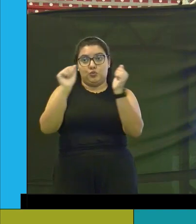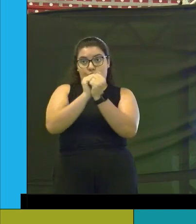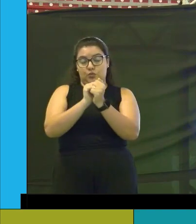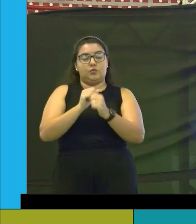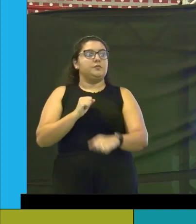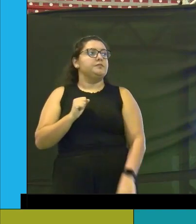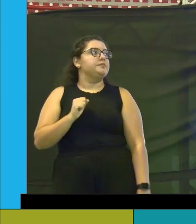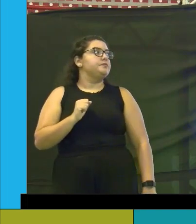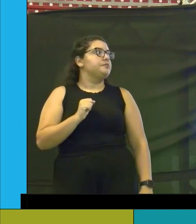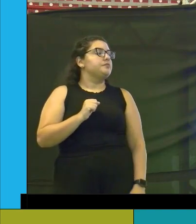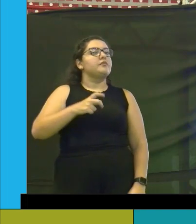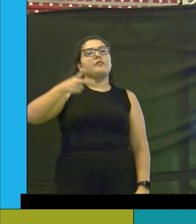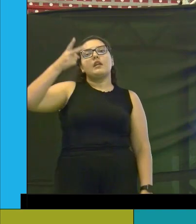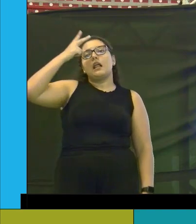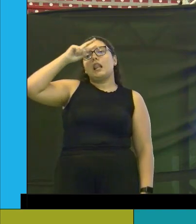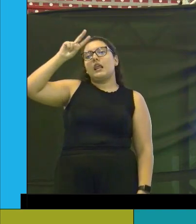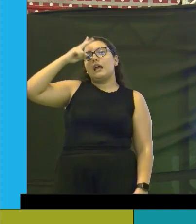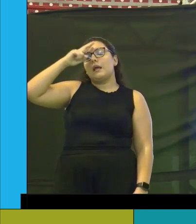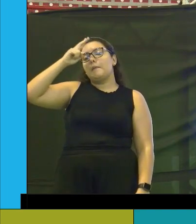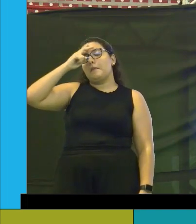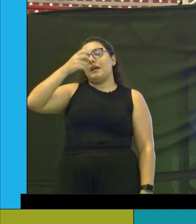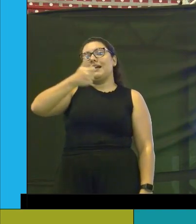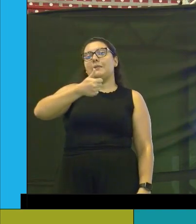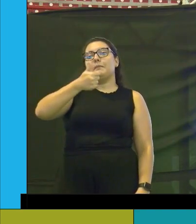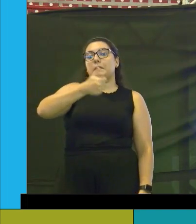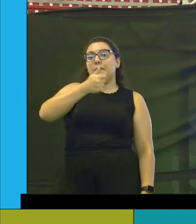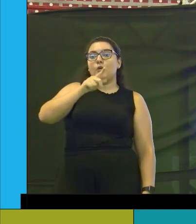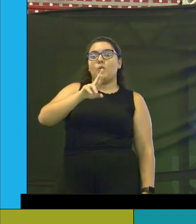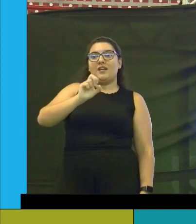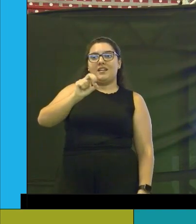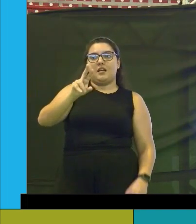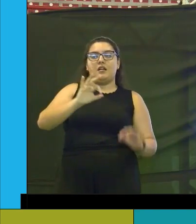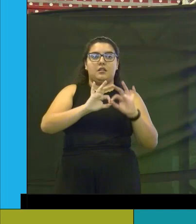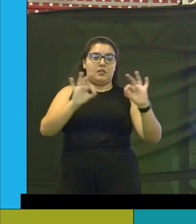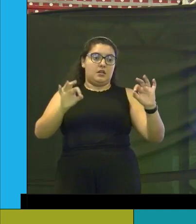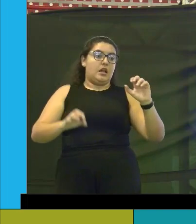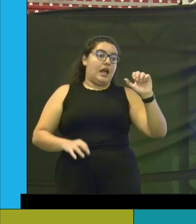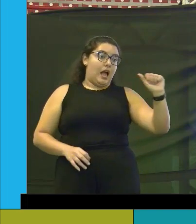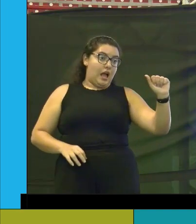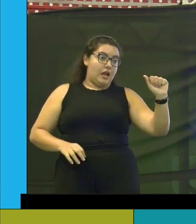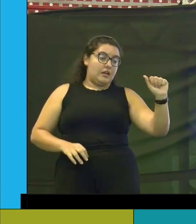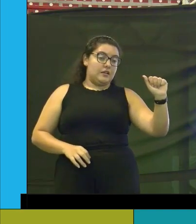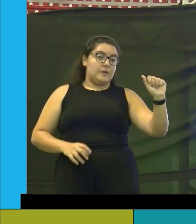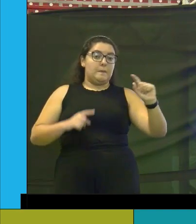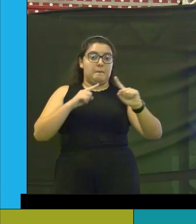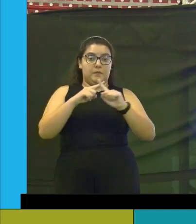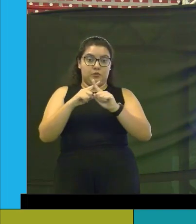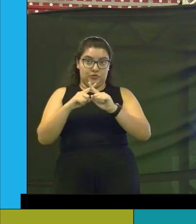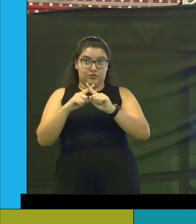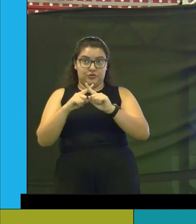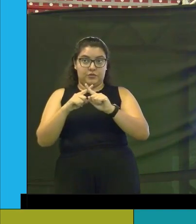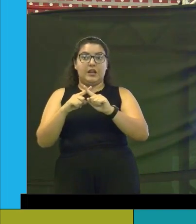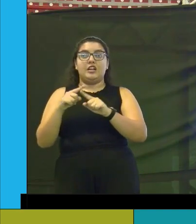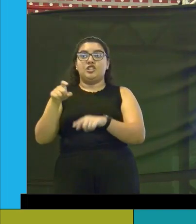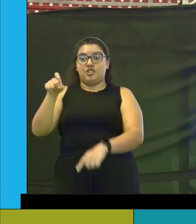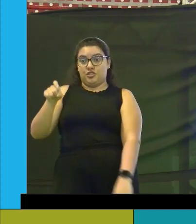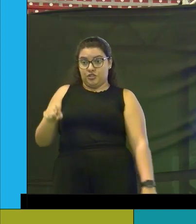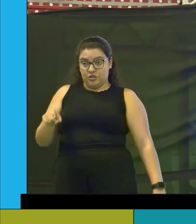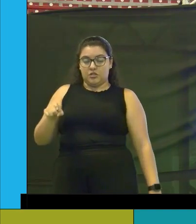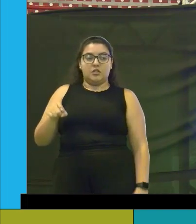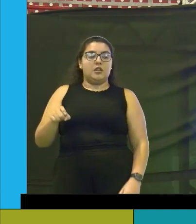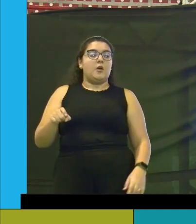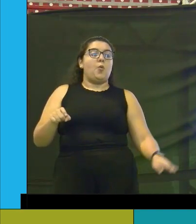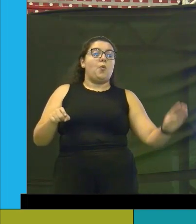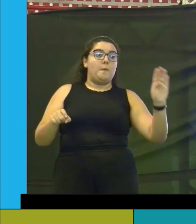lá de novo. Lembra da função do primeiro grau? Eu tenho o A que multiplica X e eu tenho o B que